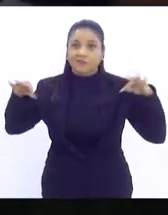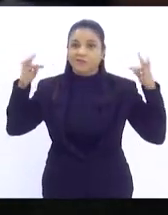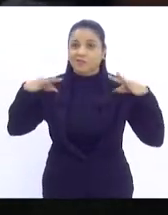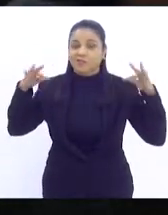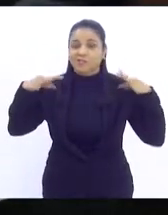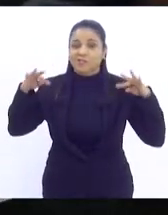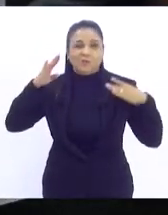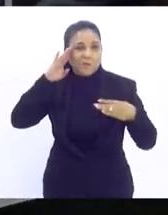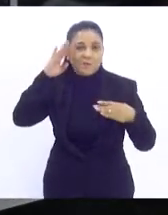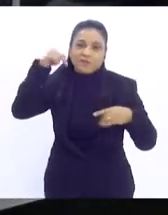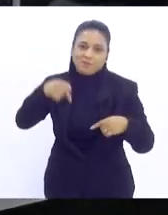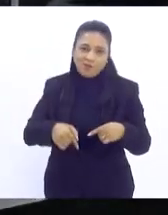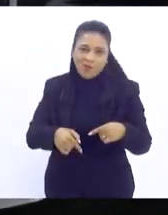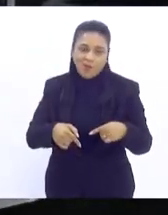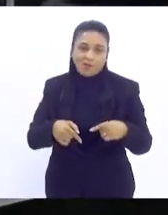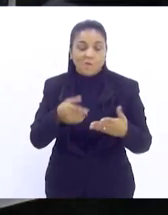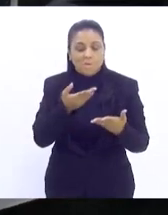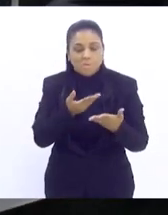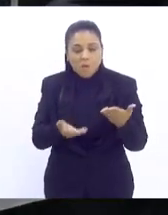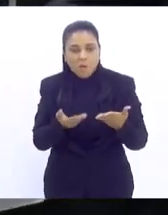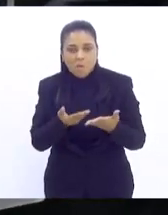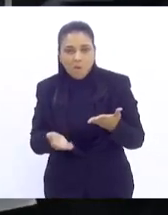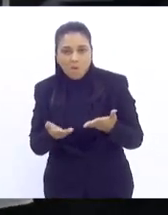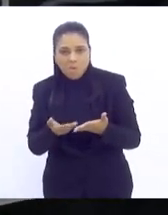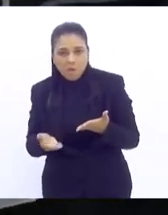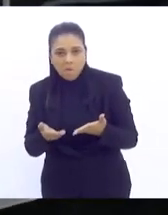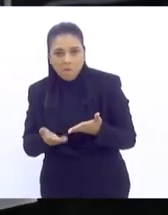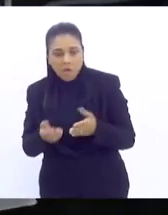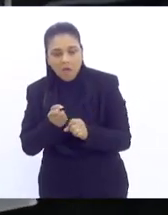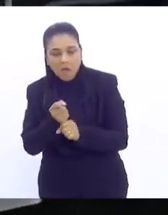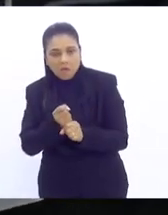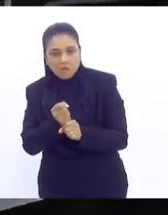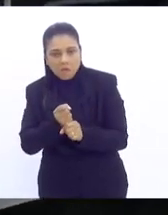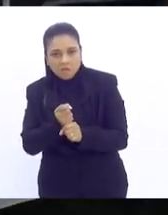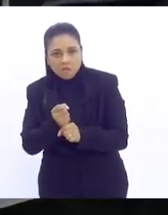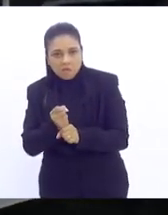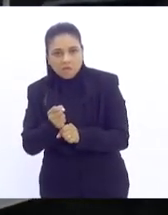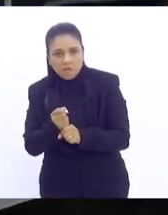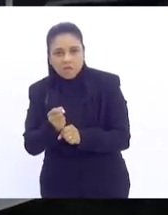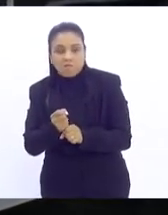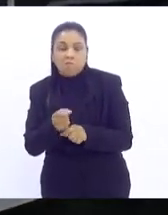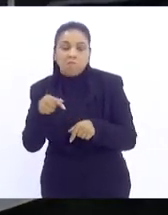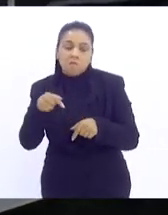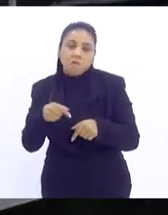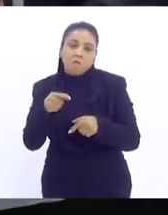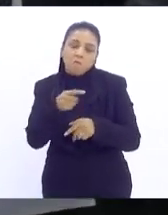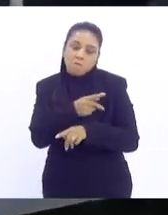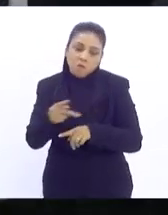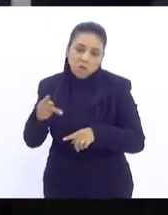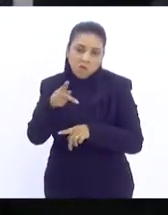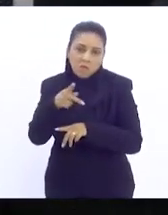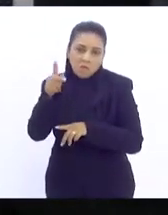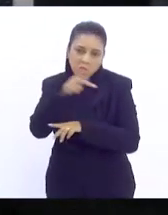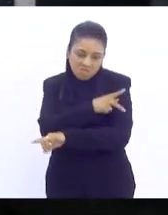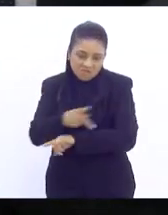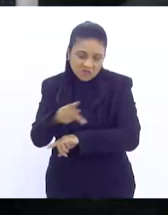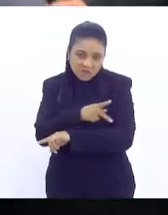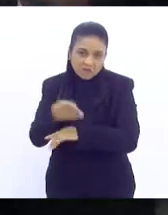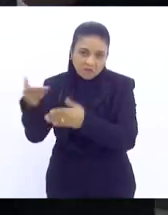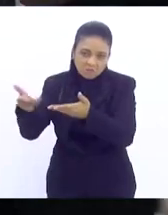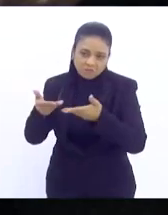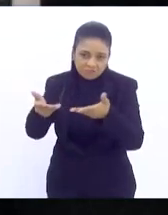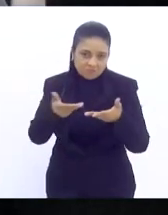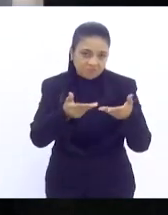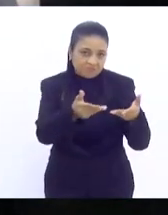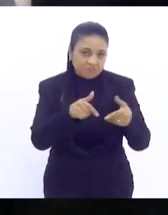porque a gente vem perdendo gente que podia estar nos visitando por falta desse tipo de